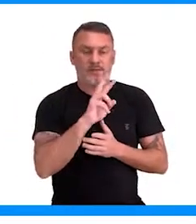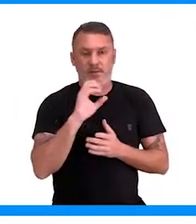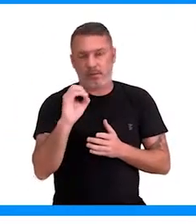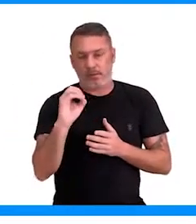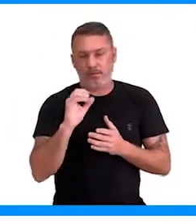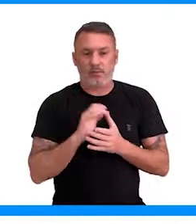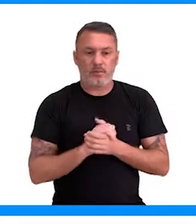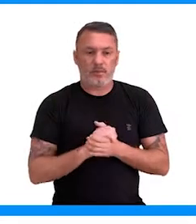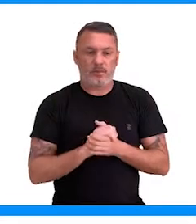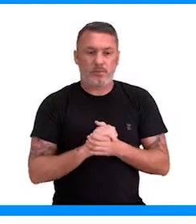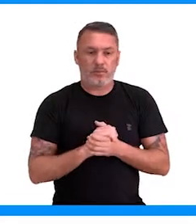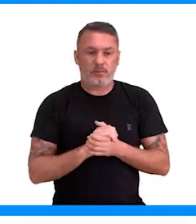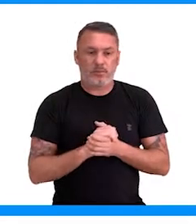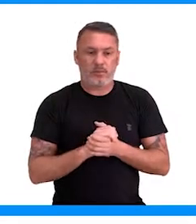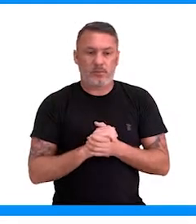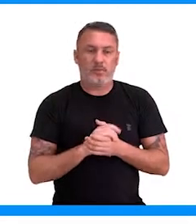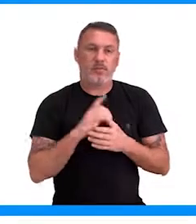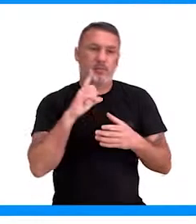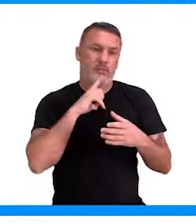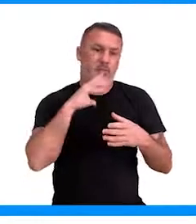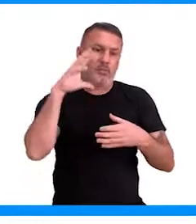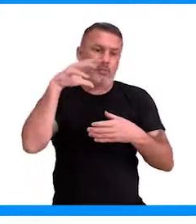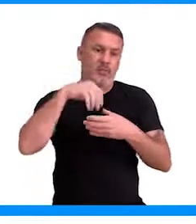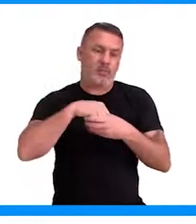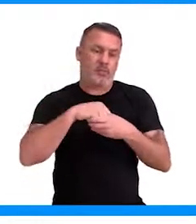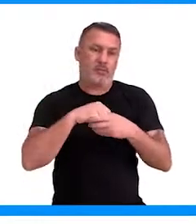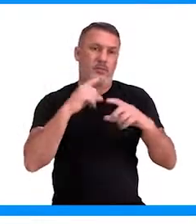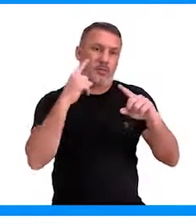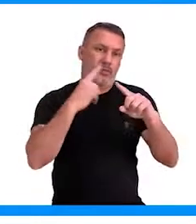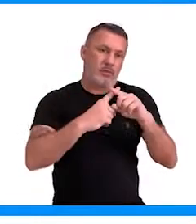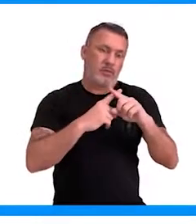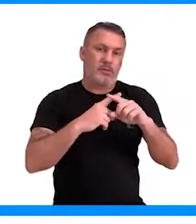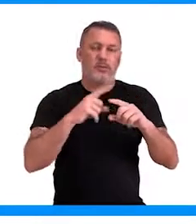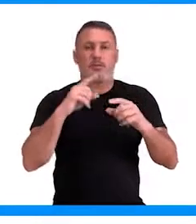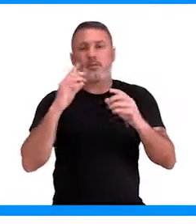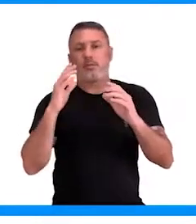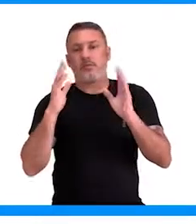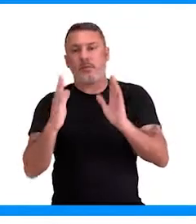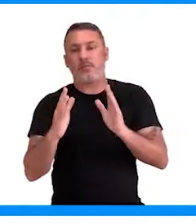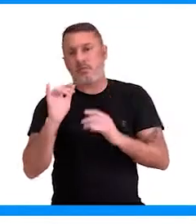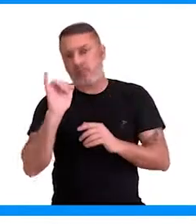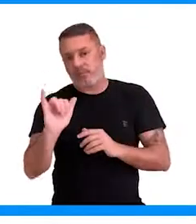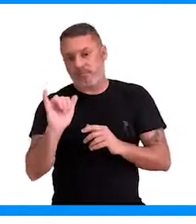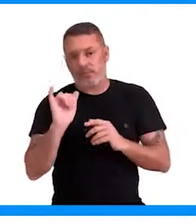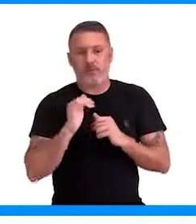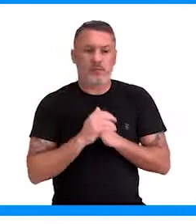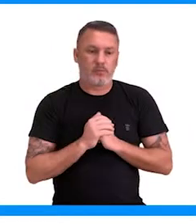que é o V0, que ele pode ser decomposto em parte x e parte y,